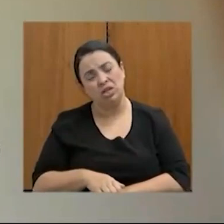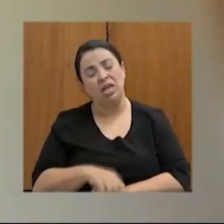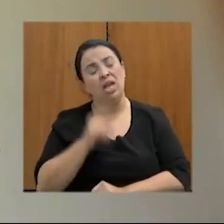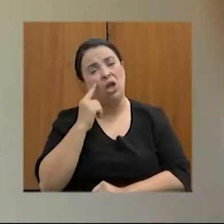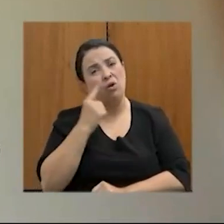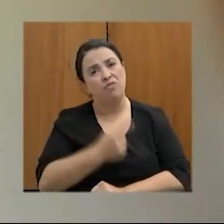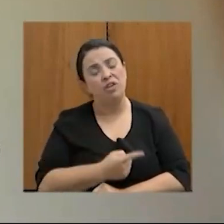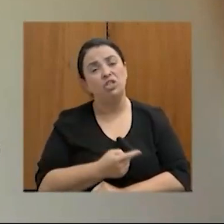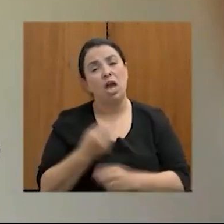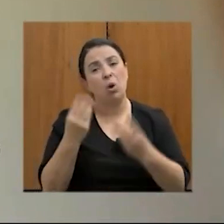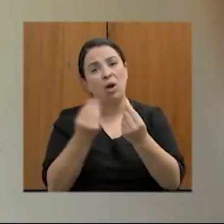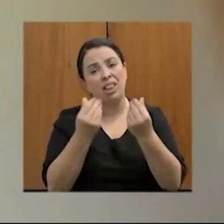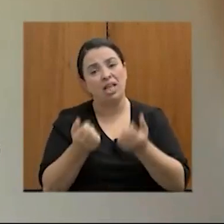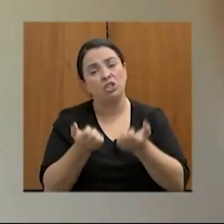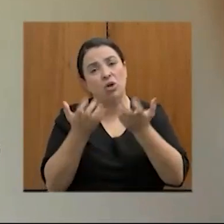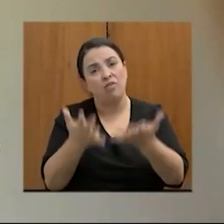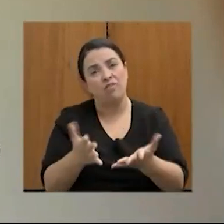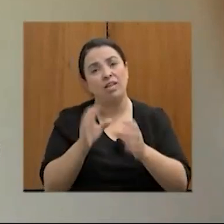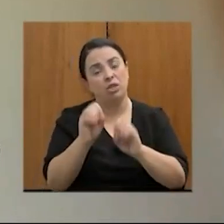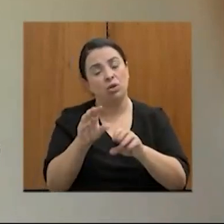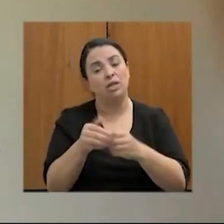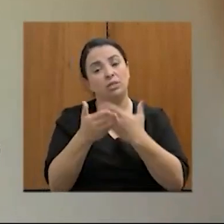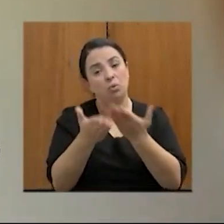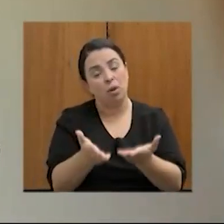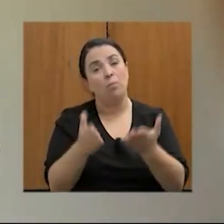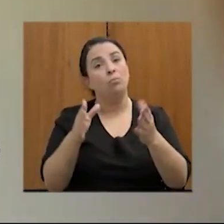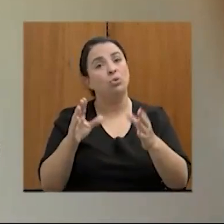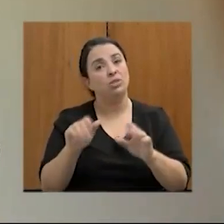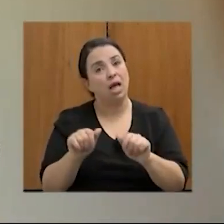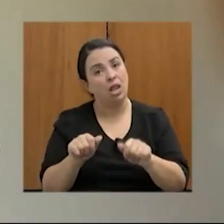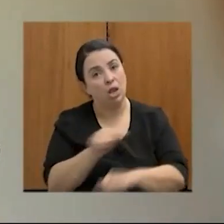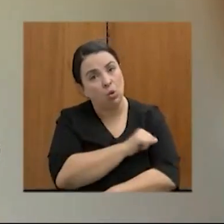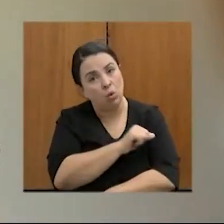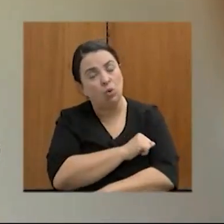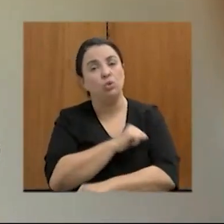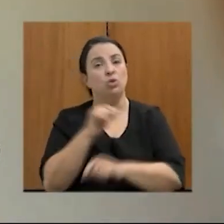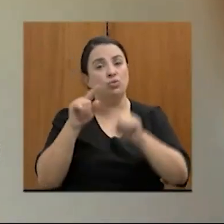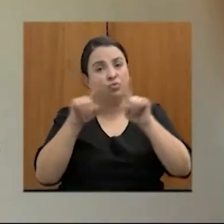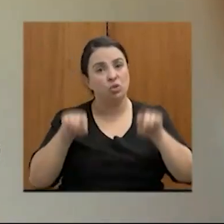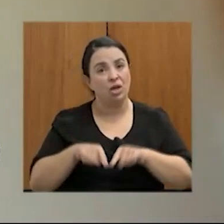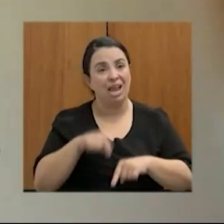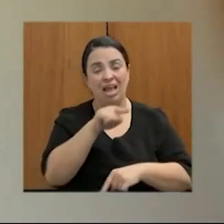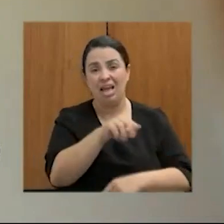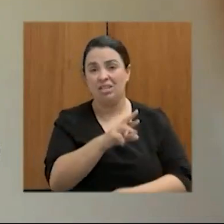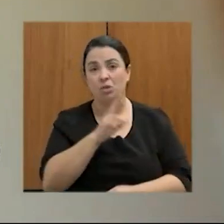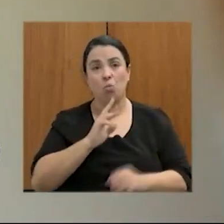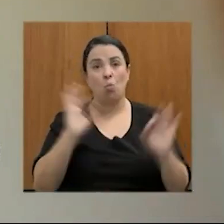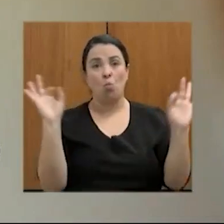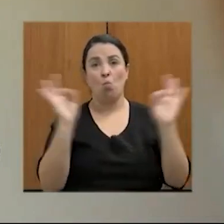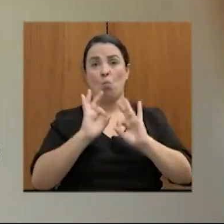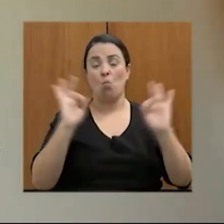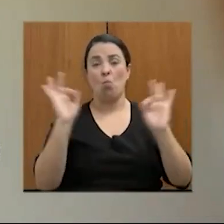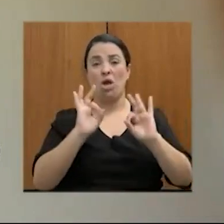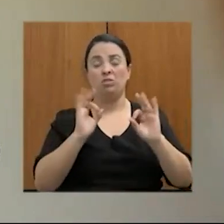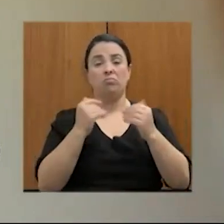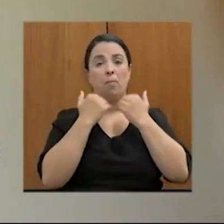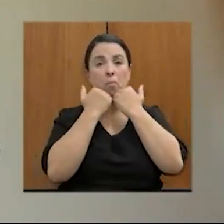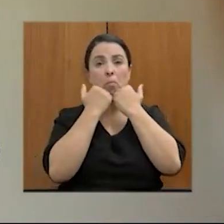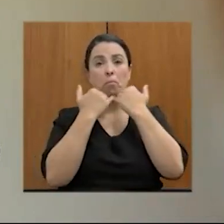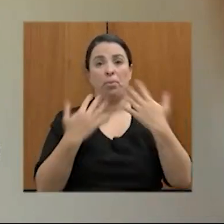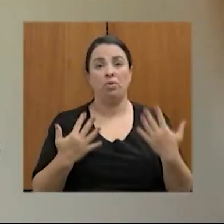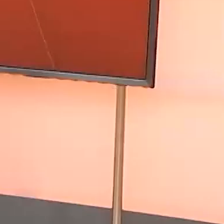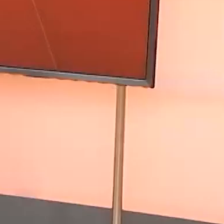educação para os nossos alunos, para os nossos servidores, essas respostas não aparecem. Não aparecem, sabe por quê, gente? Porque não está na